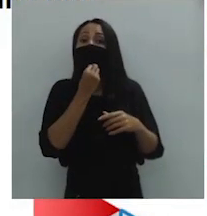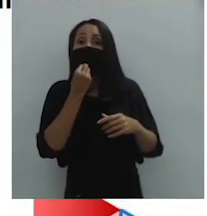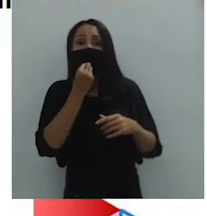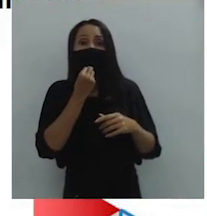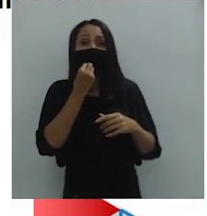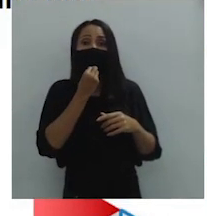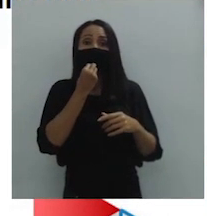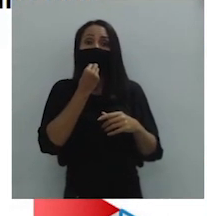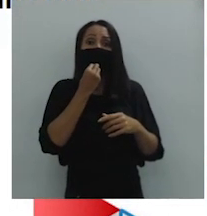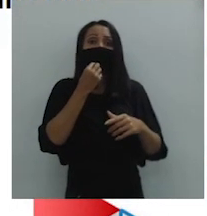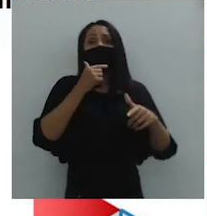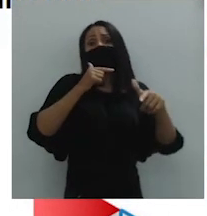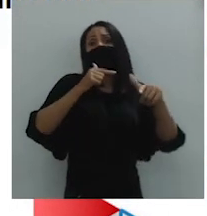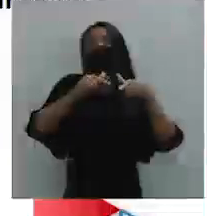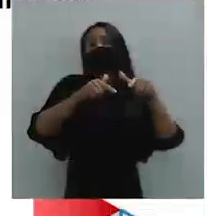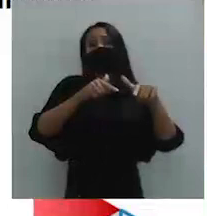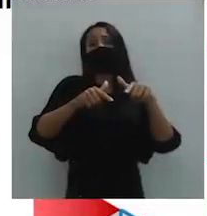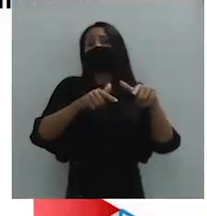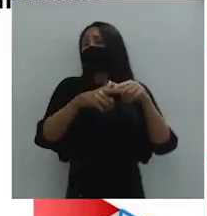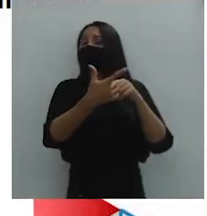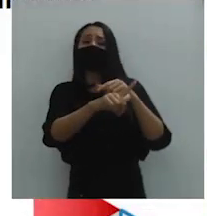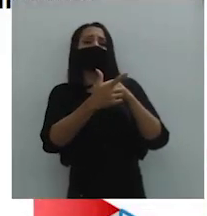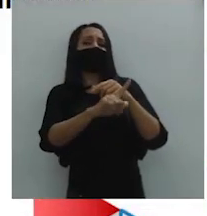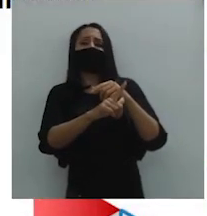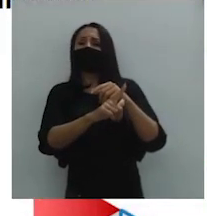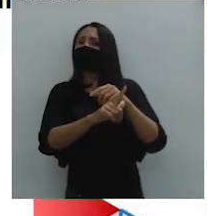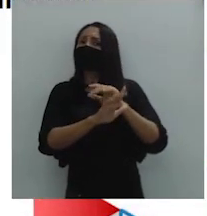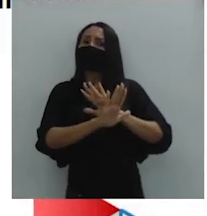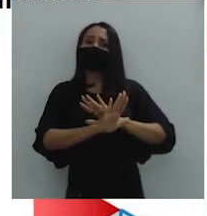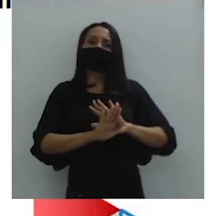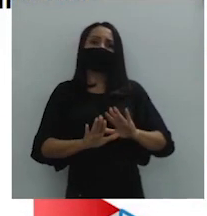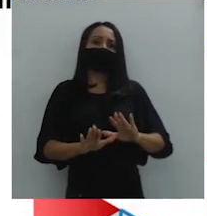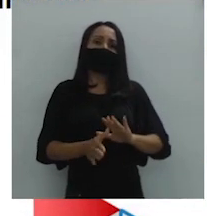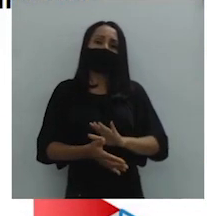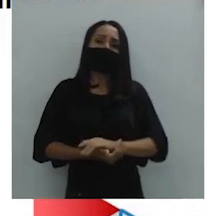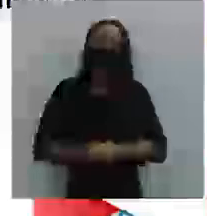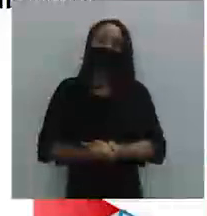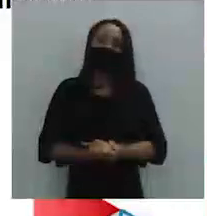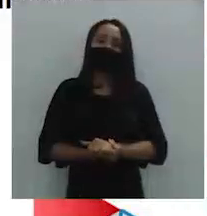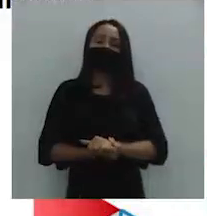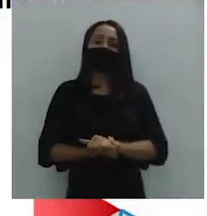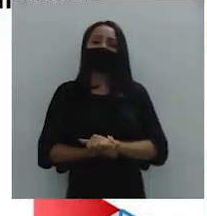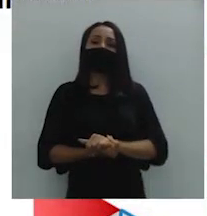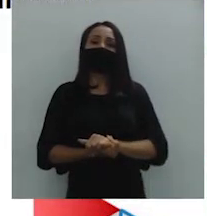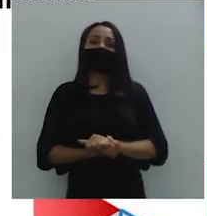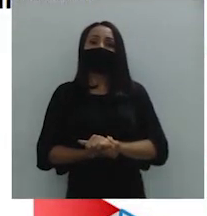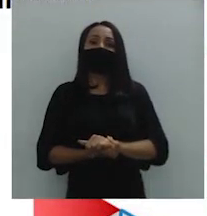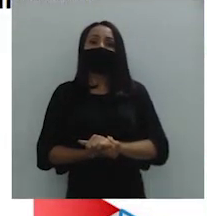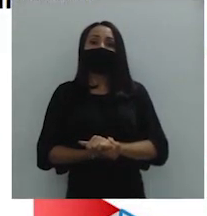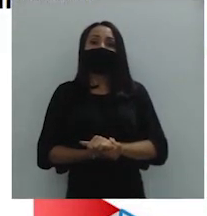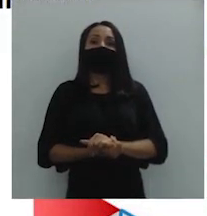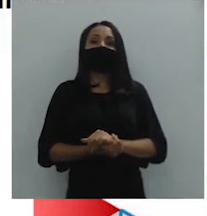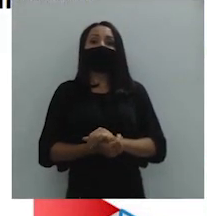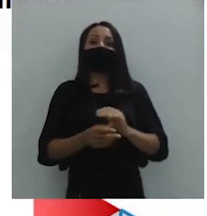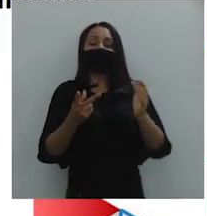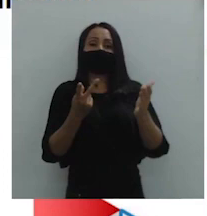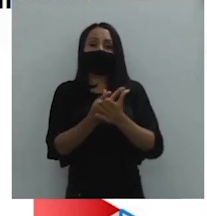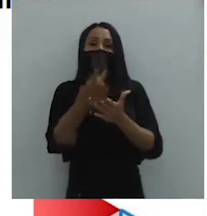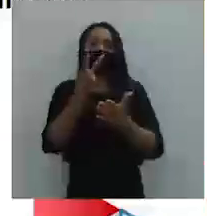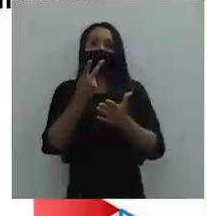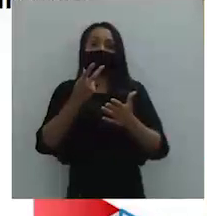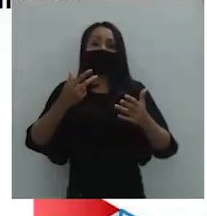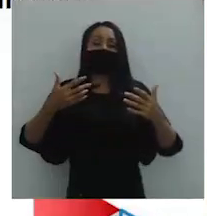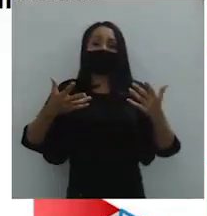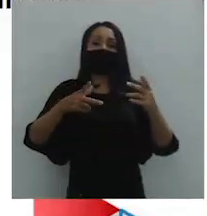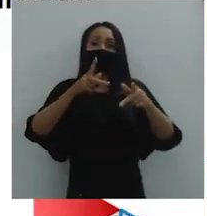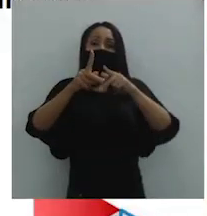dizer assim, de emprego, né? Não tinha emprego para todo mundo. E nisso, o bastante para o grande fluxo